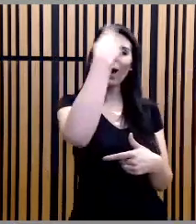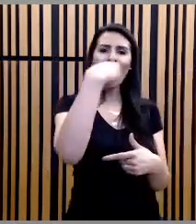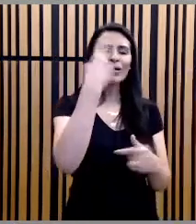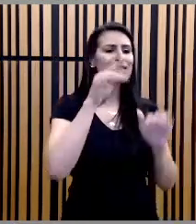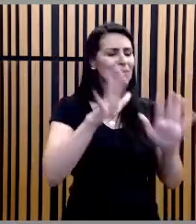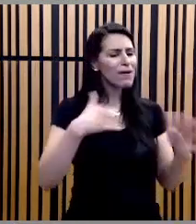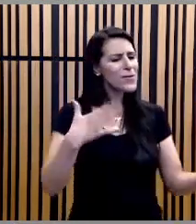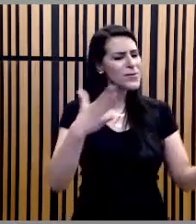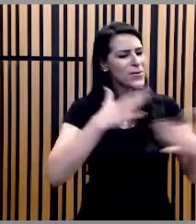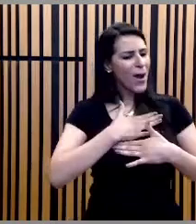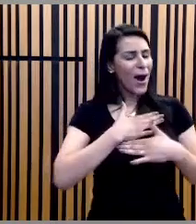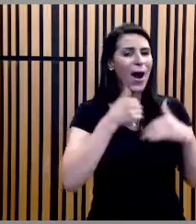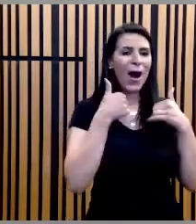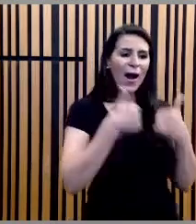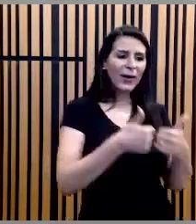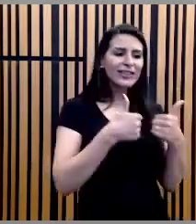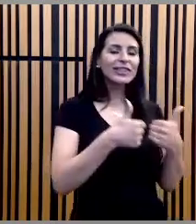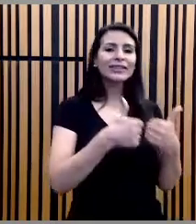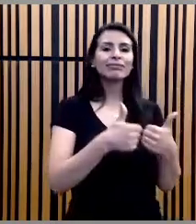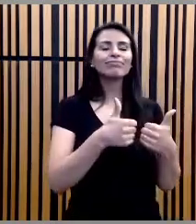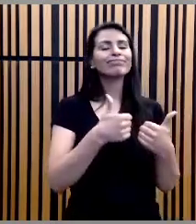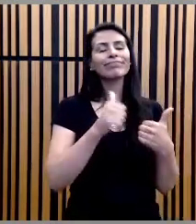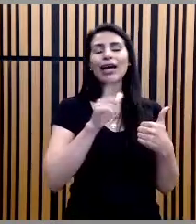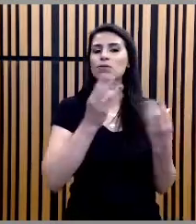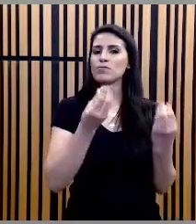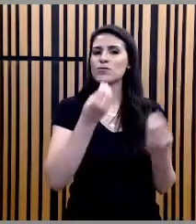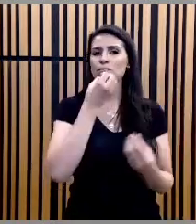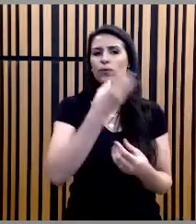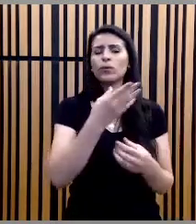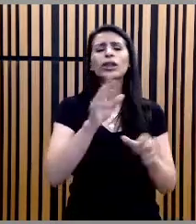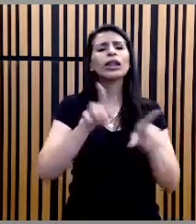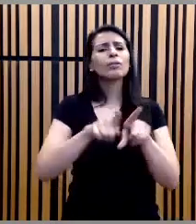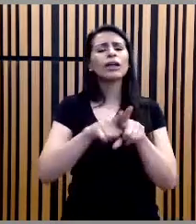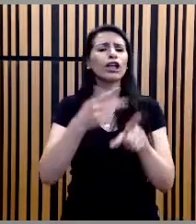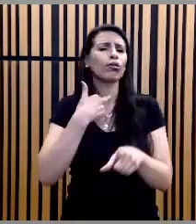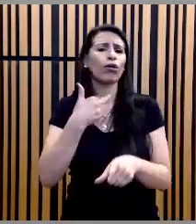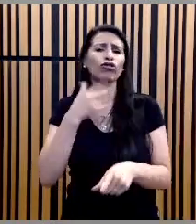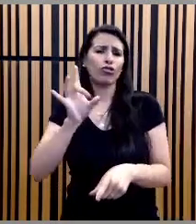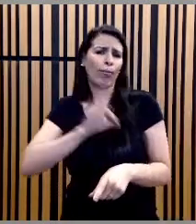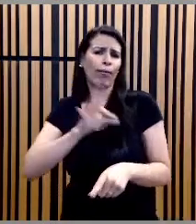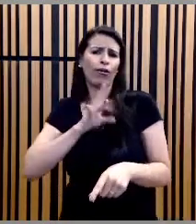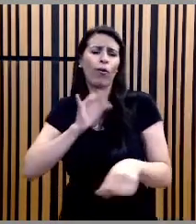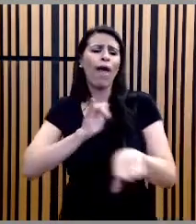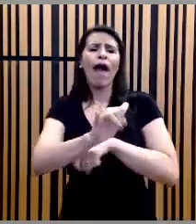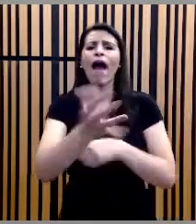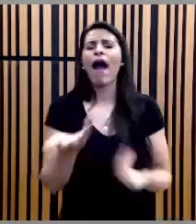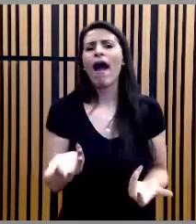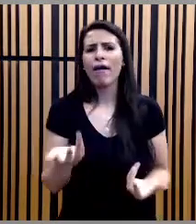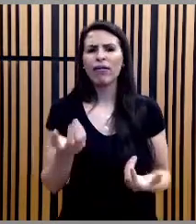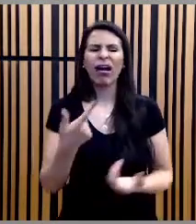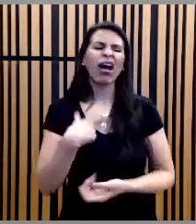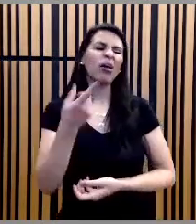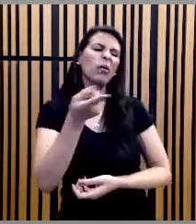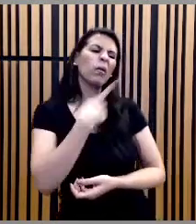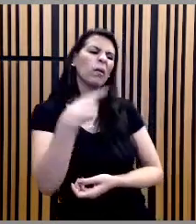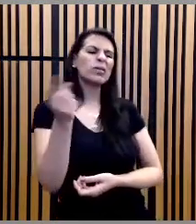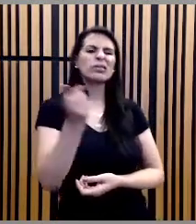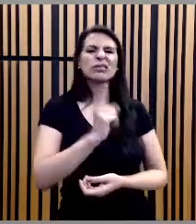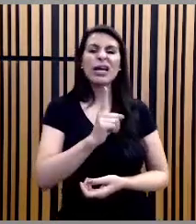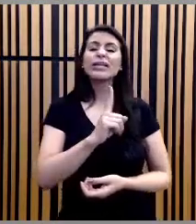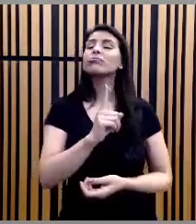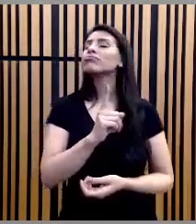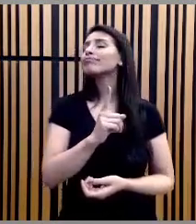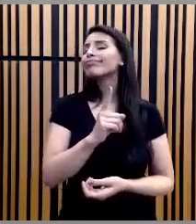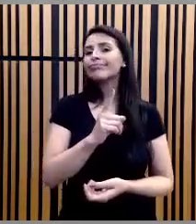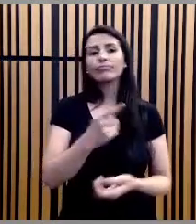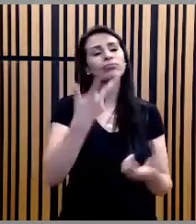a gente fizer a escolha legal aí. E não tenham medo de errar. Ah, não gostei, enfim, troquem de